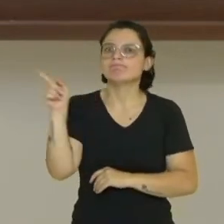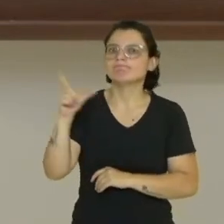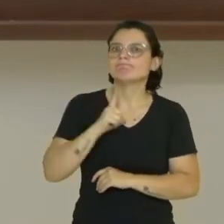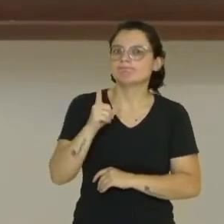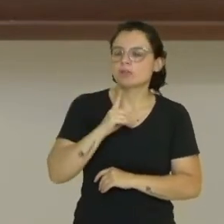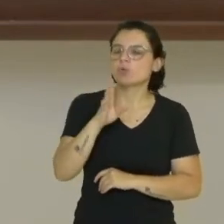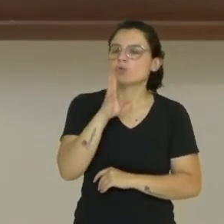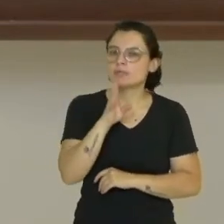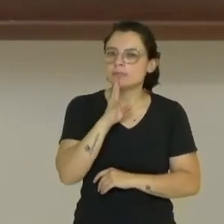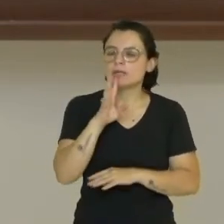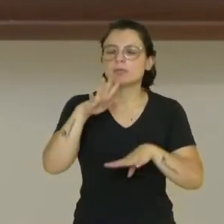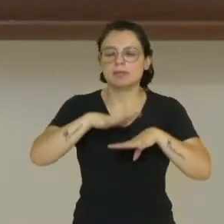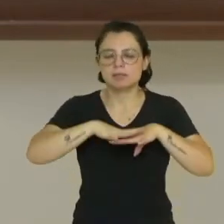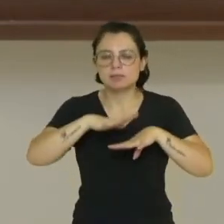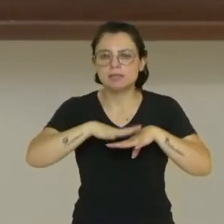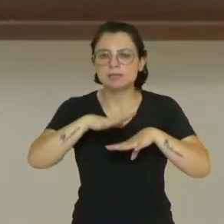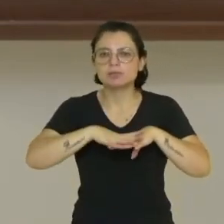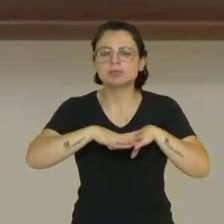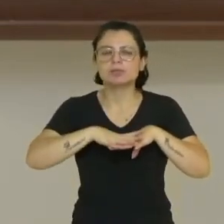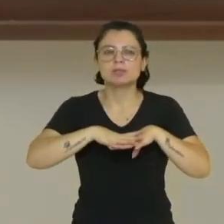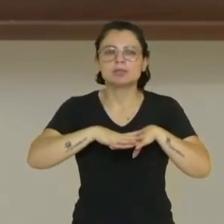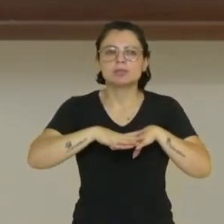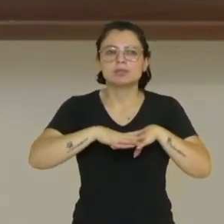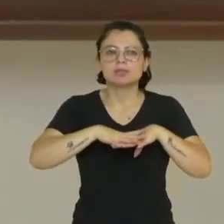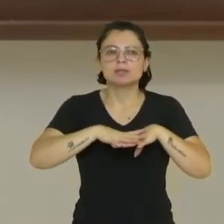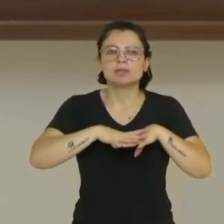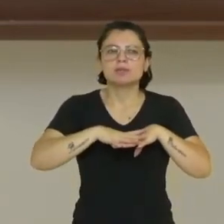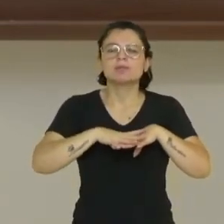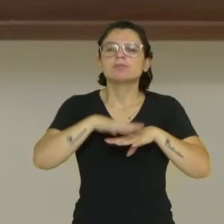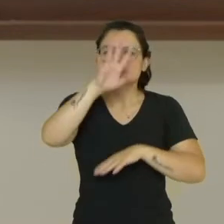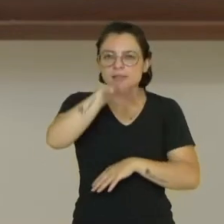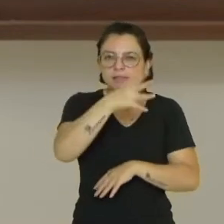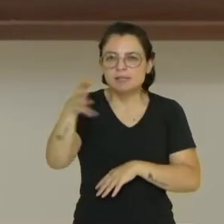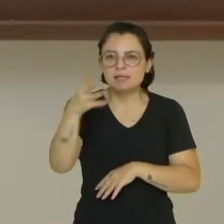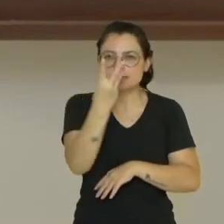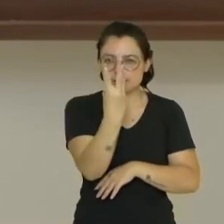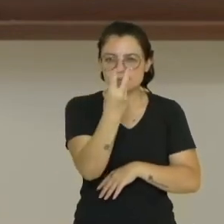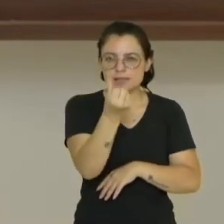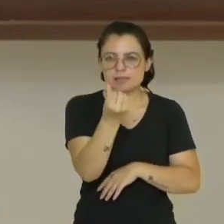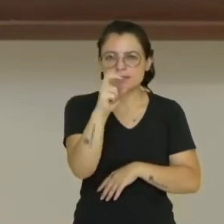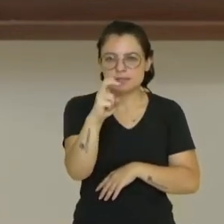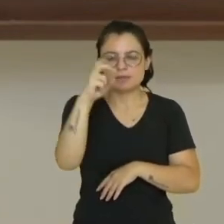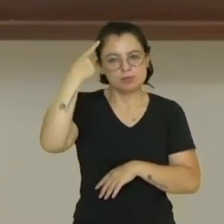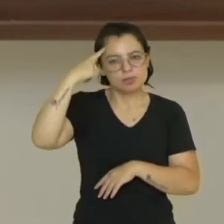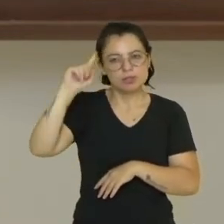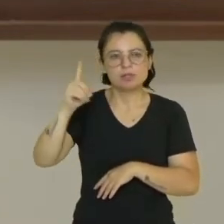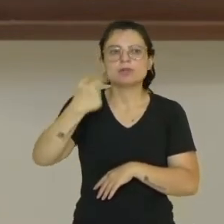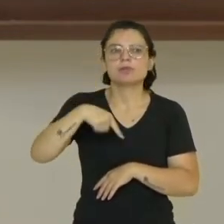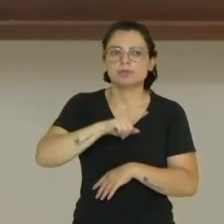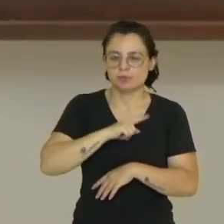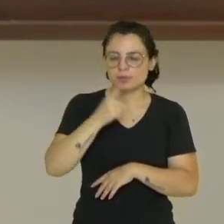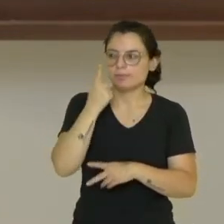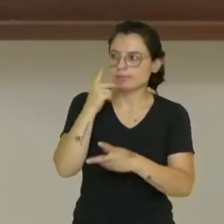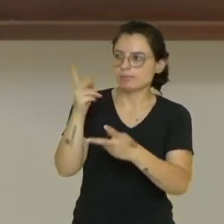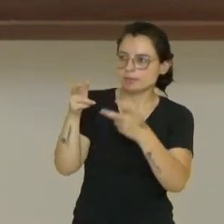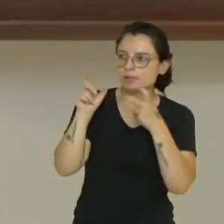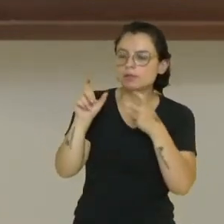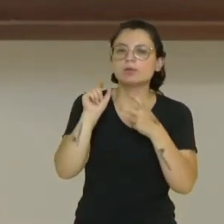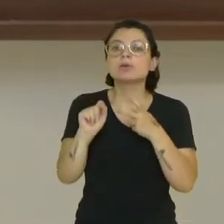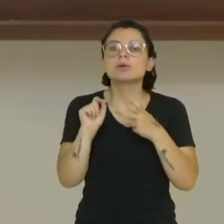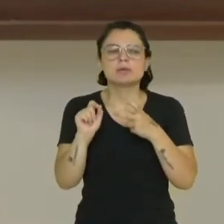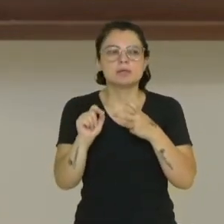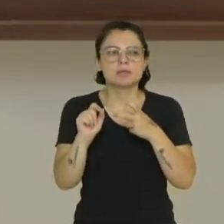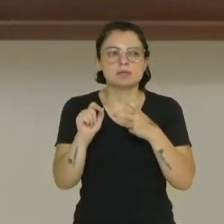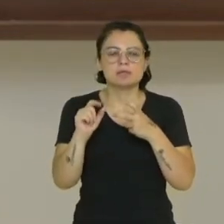ali da matemática, o calendário de 365 dias, então a gente pressupõe, os estudiosos